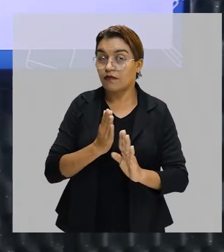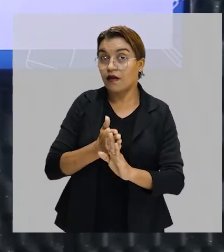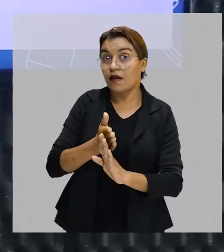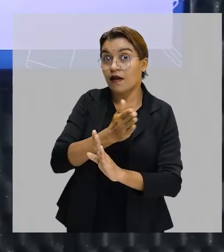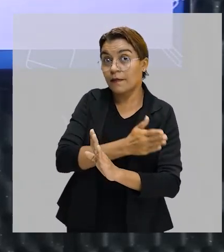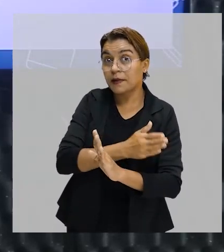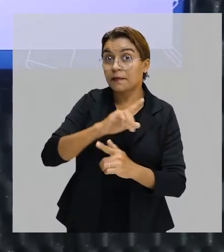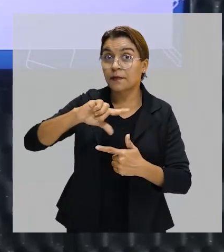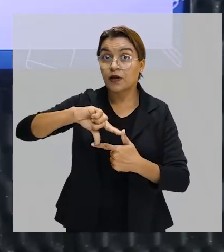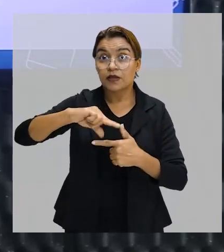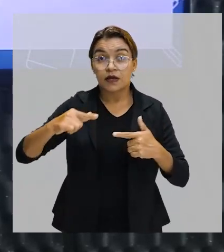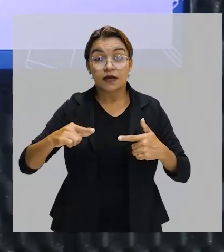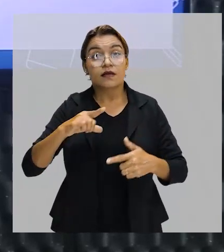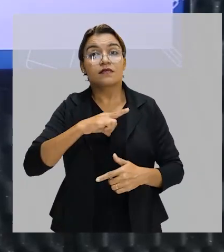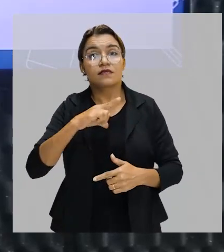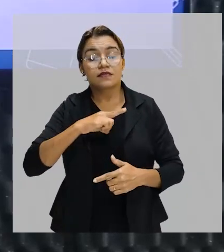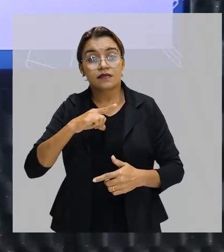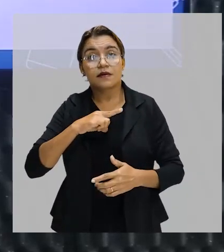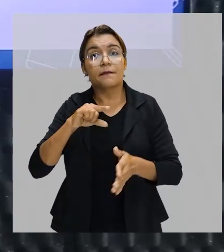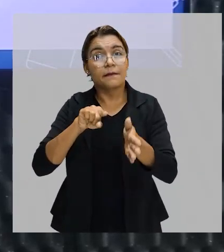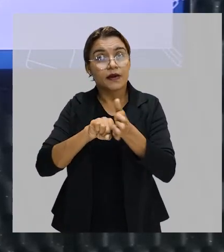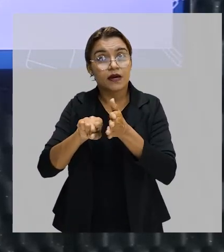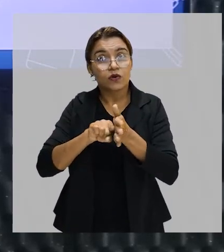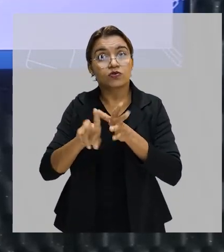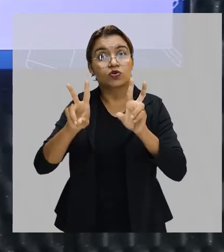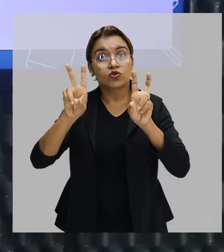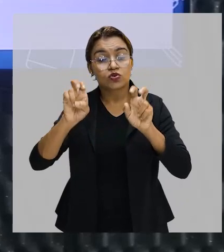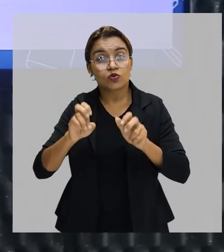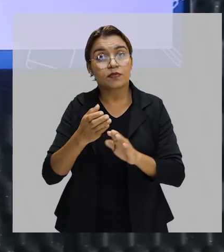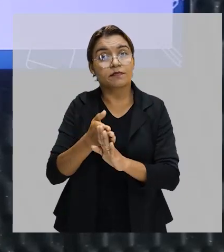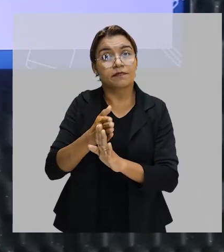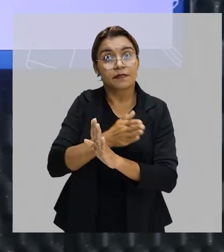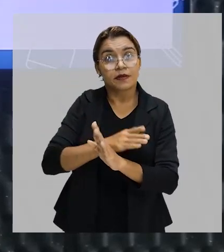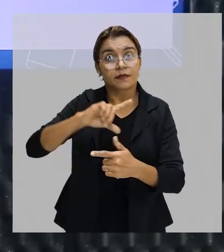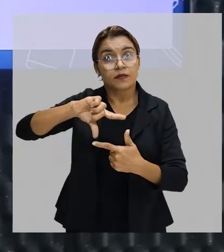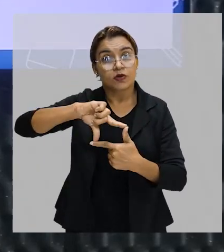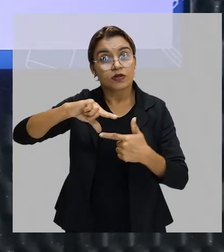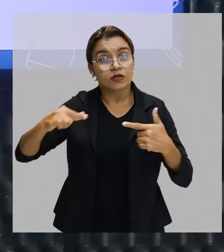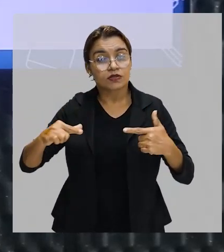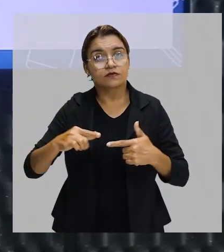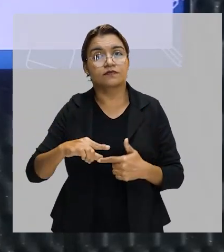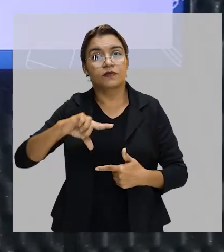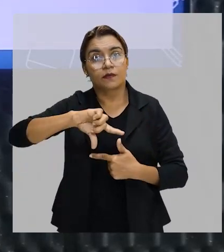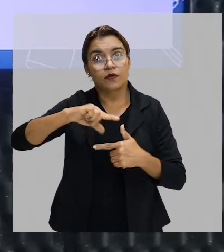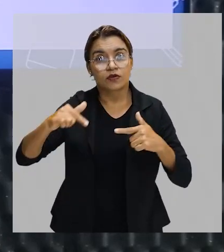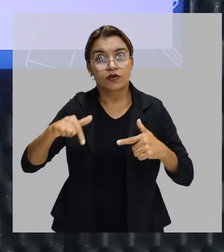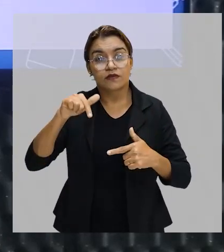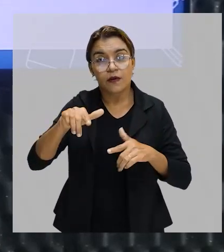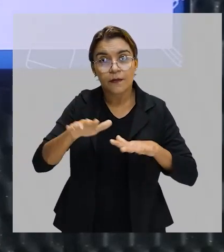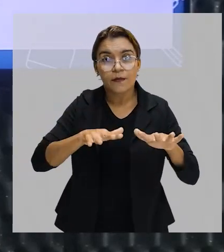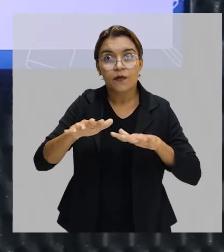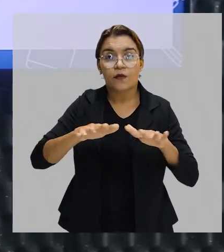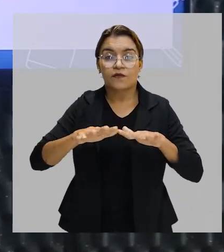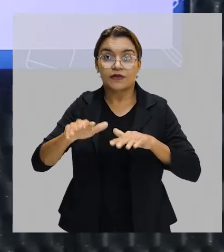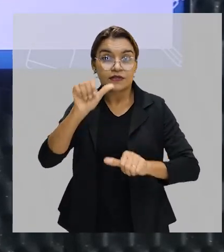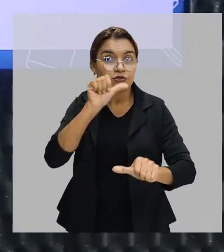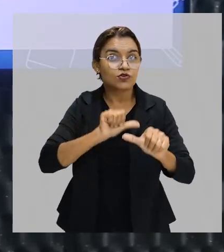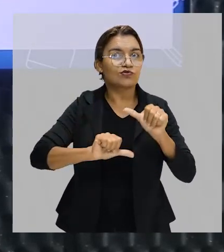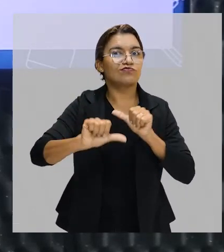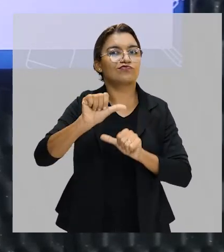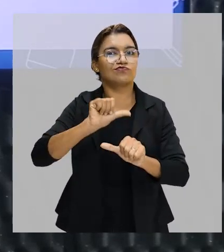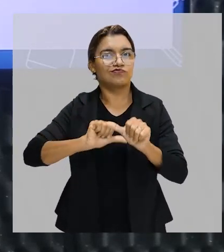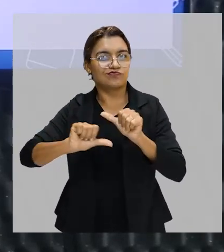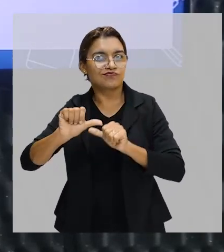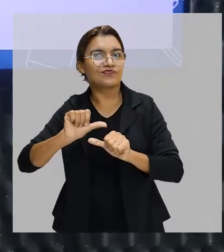pré-moderna. Mas nós já temos questões modernistas aqui, tá bom? Modernismo é um movimento de ruptura, de mudança,